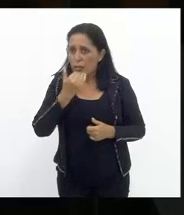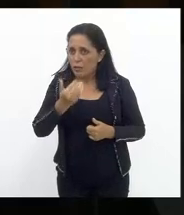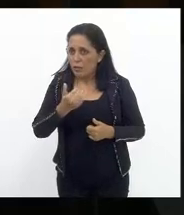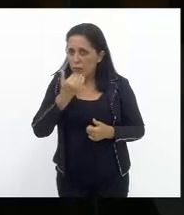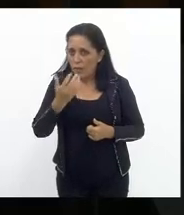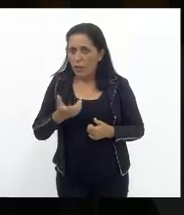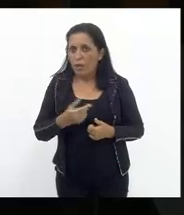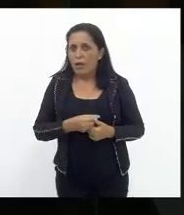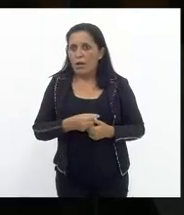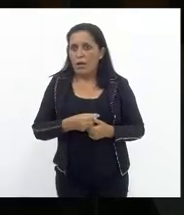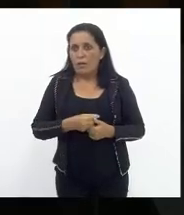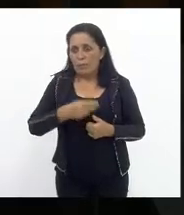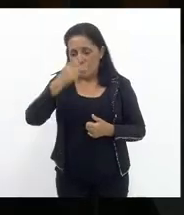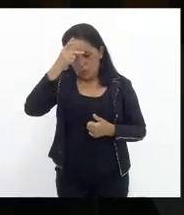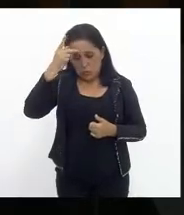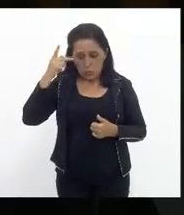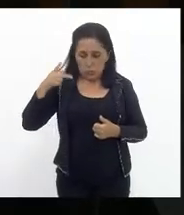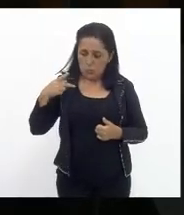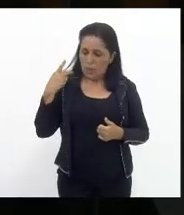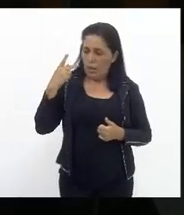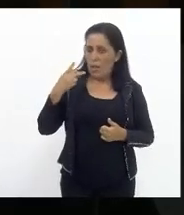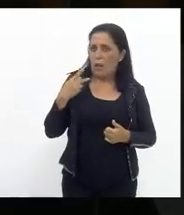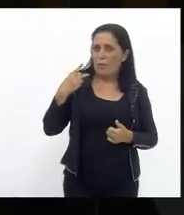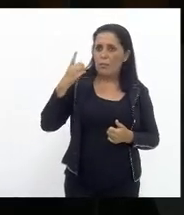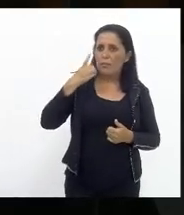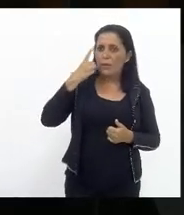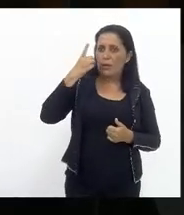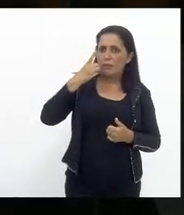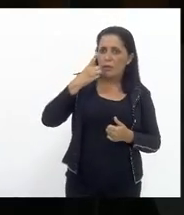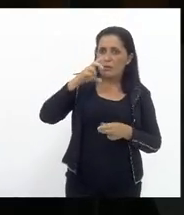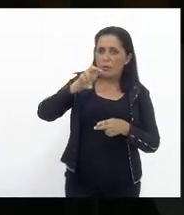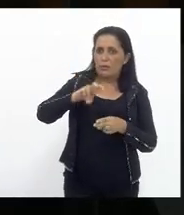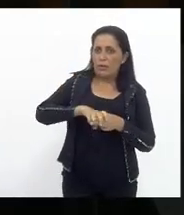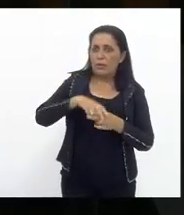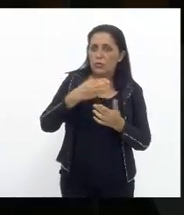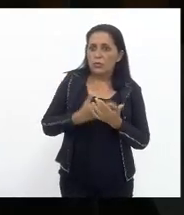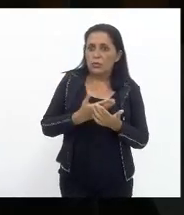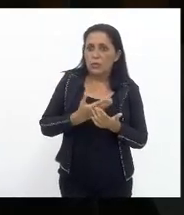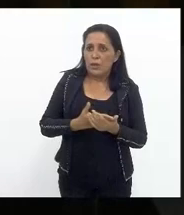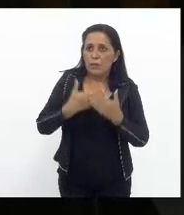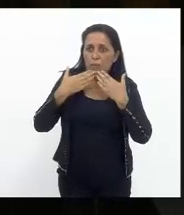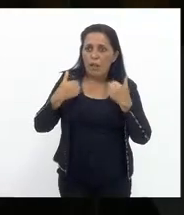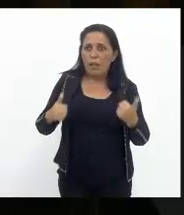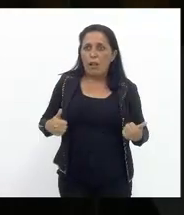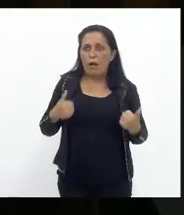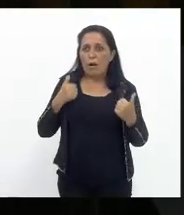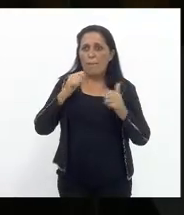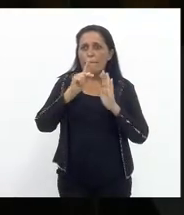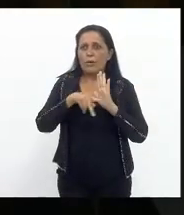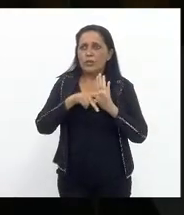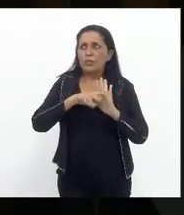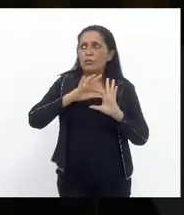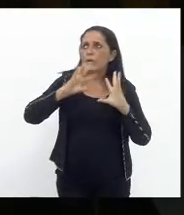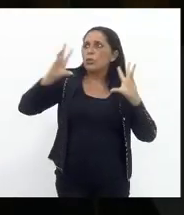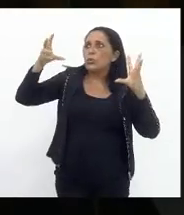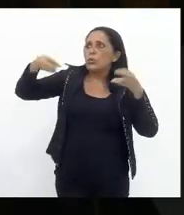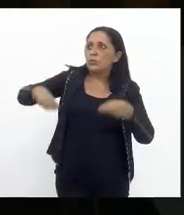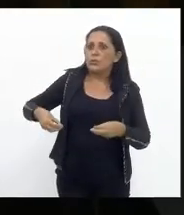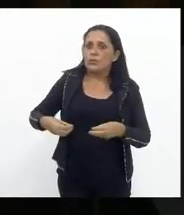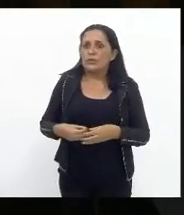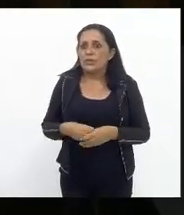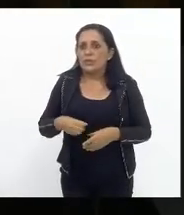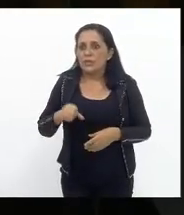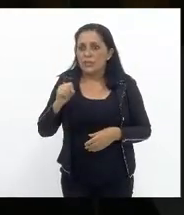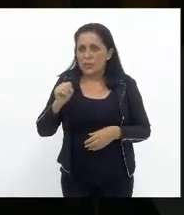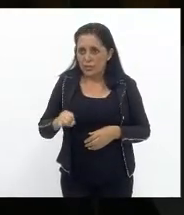parlamentar sentar, estudar, pensar no melhor projeto benéfico para todos vocês,